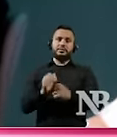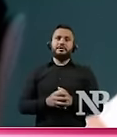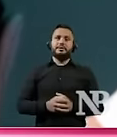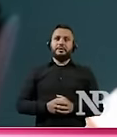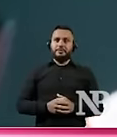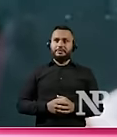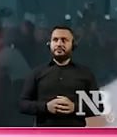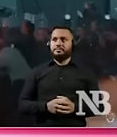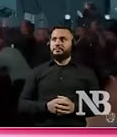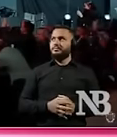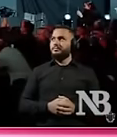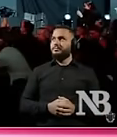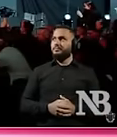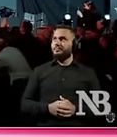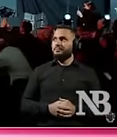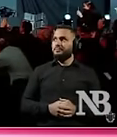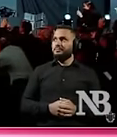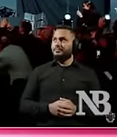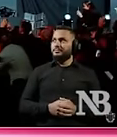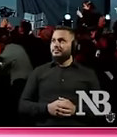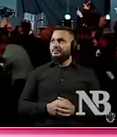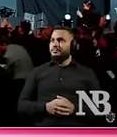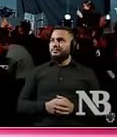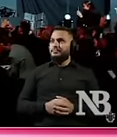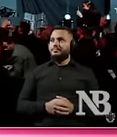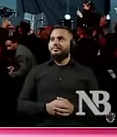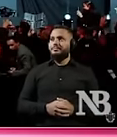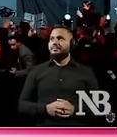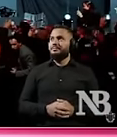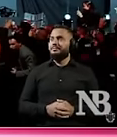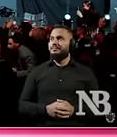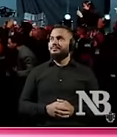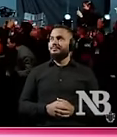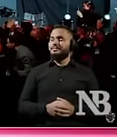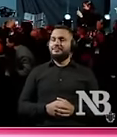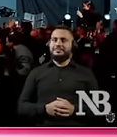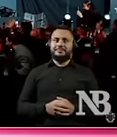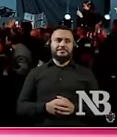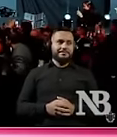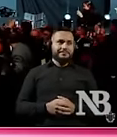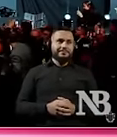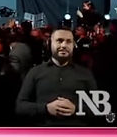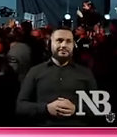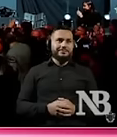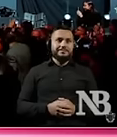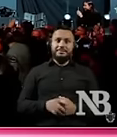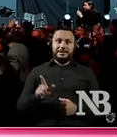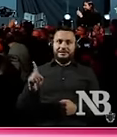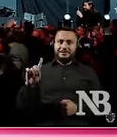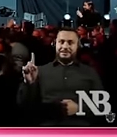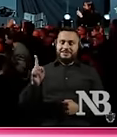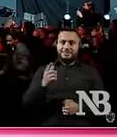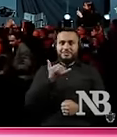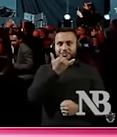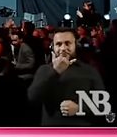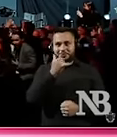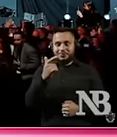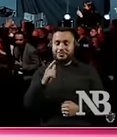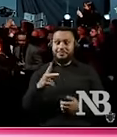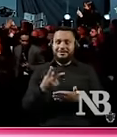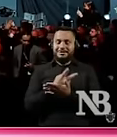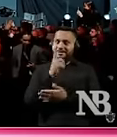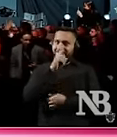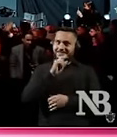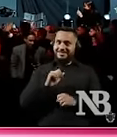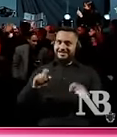borboleta. Opa, não, essa daí não. A borboleta não, pô. É outra borboleta, pronto. Outra borboleta, calma. Teve um